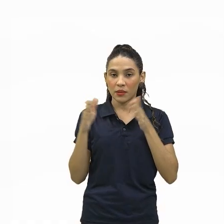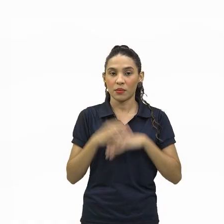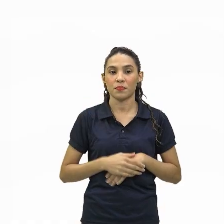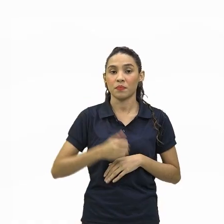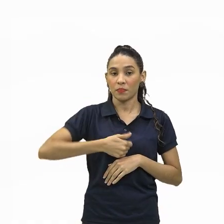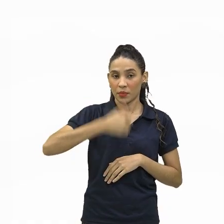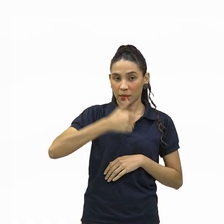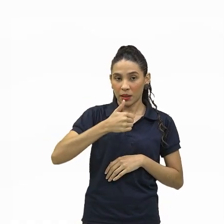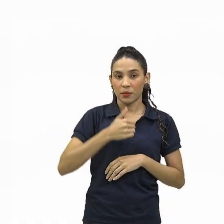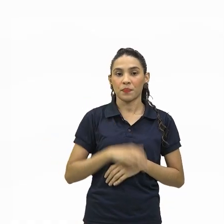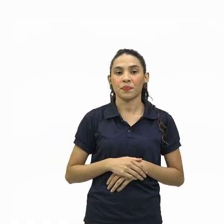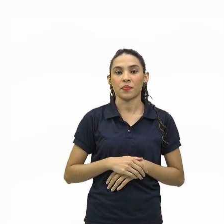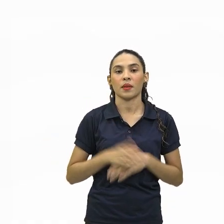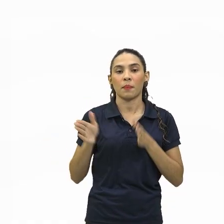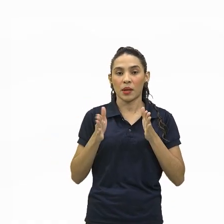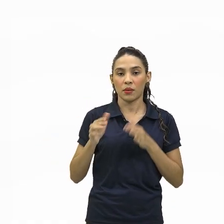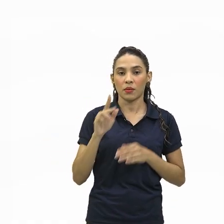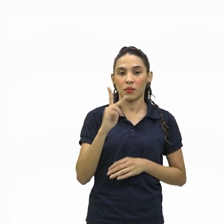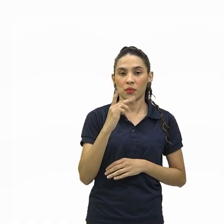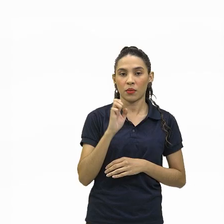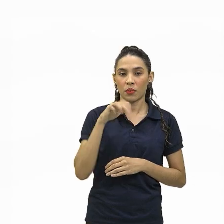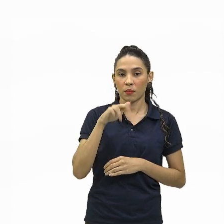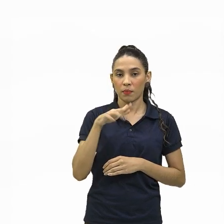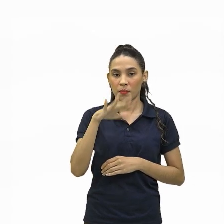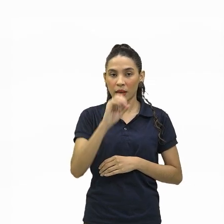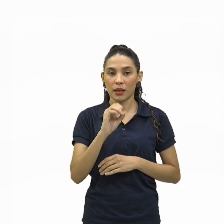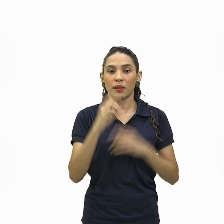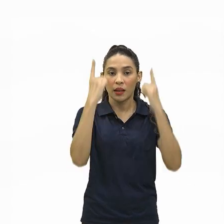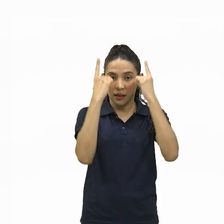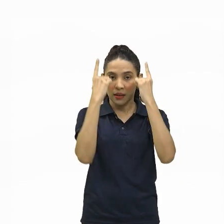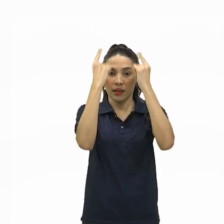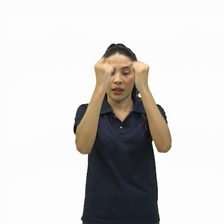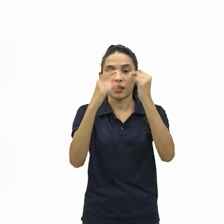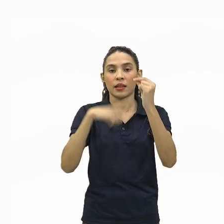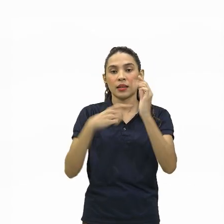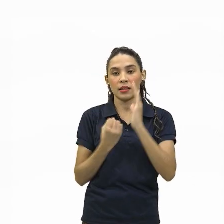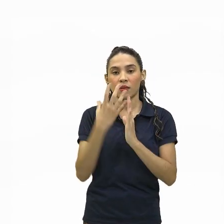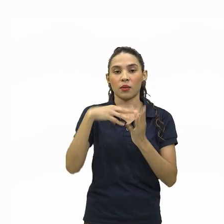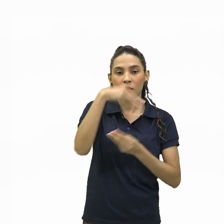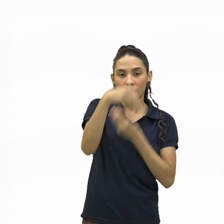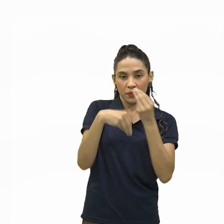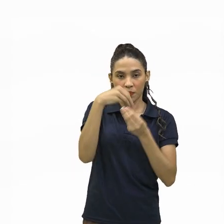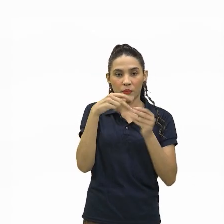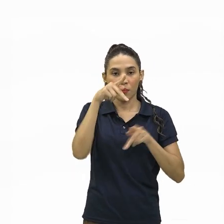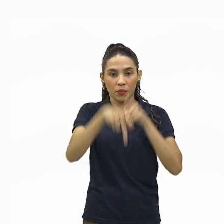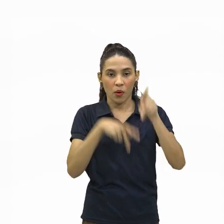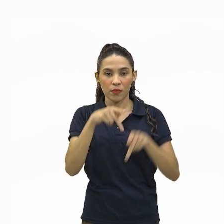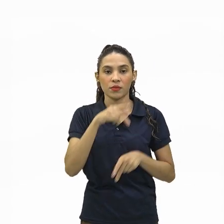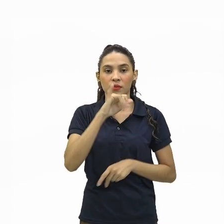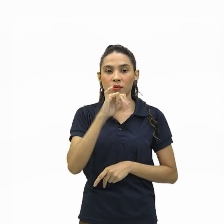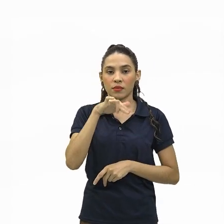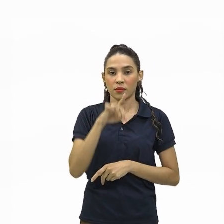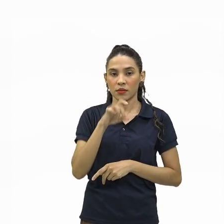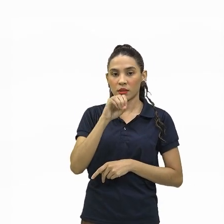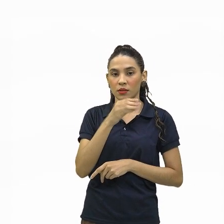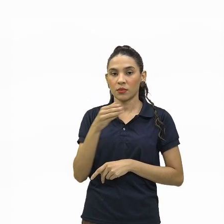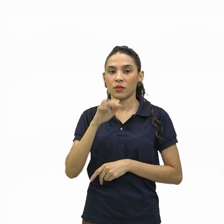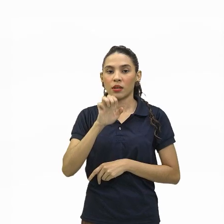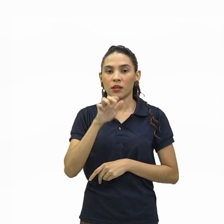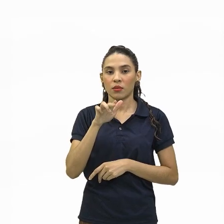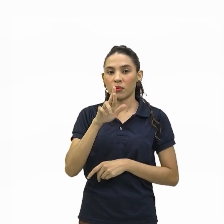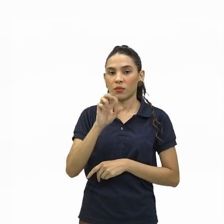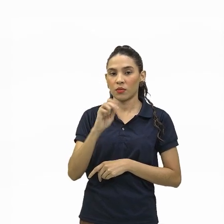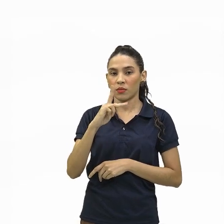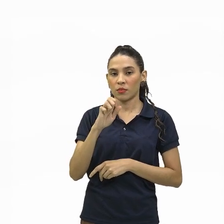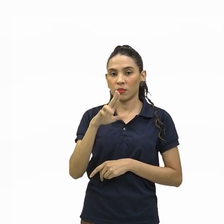pré-homérico. A Grécia Antiga ela se formou da miscigenação dos povos indo-europeus ou